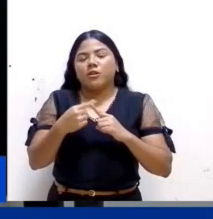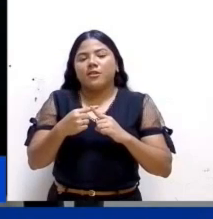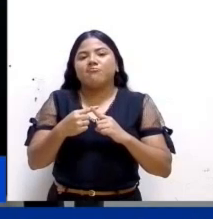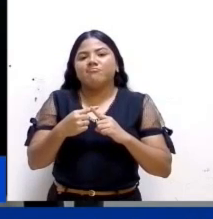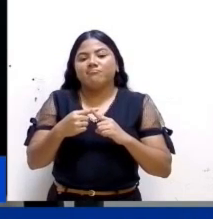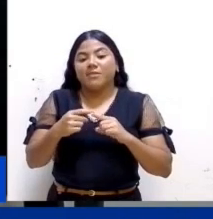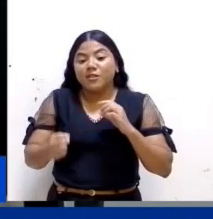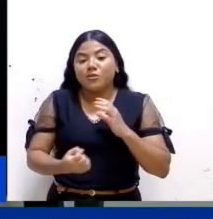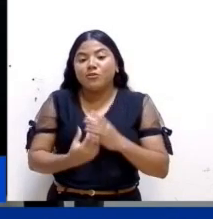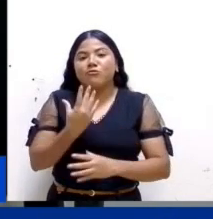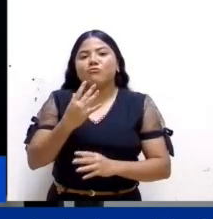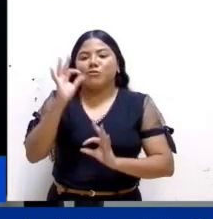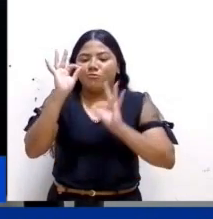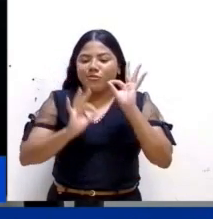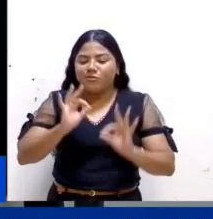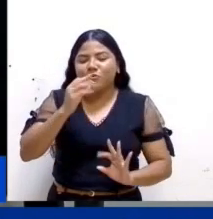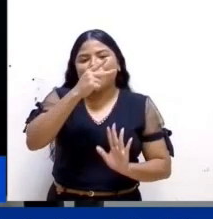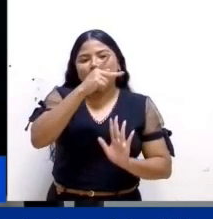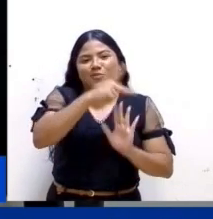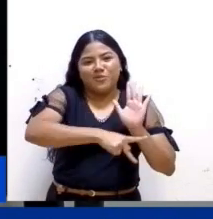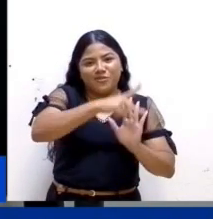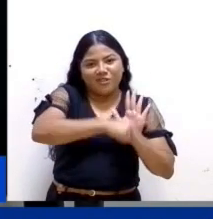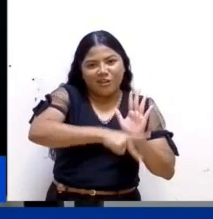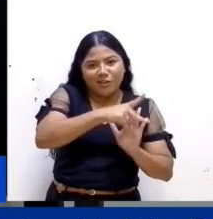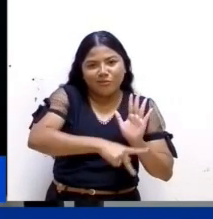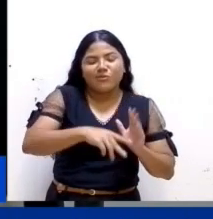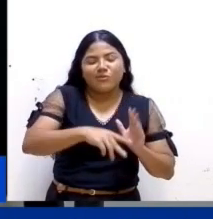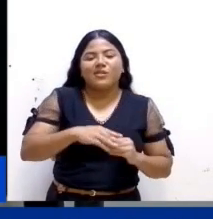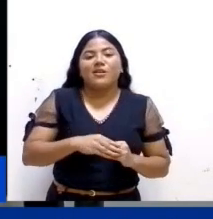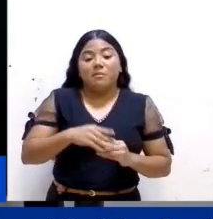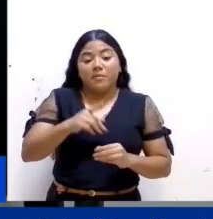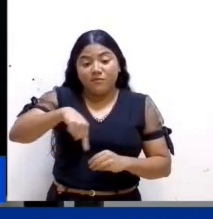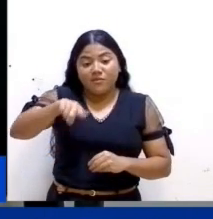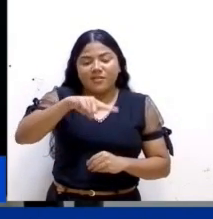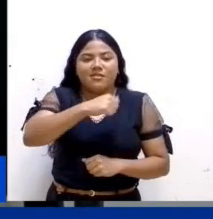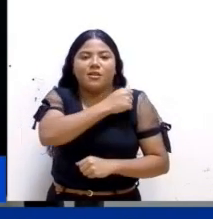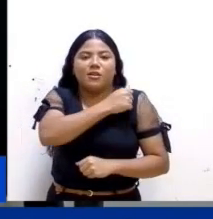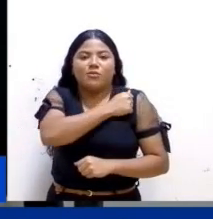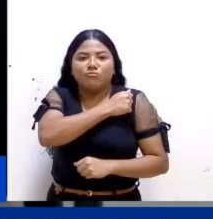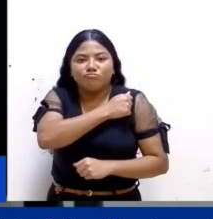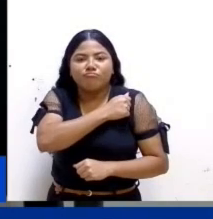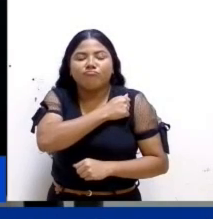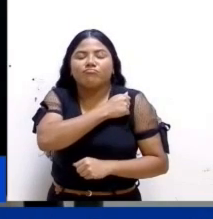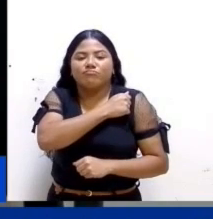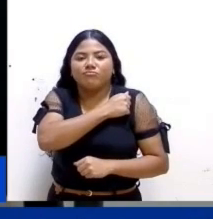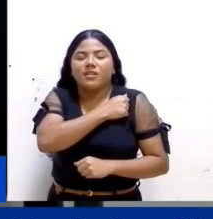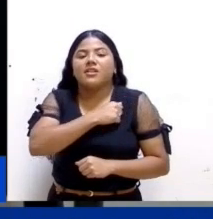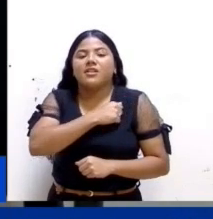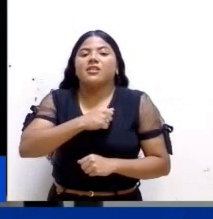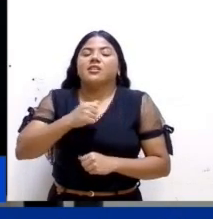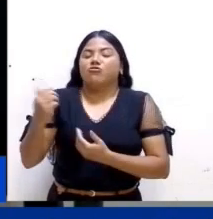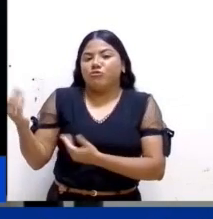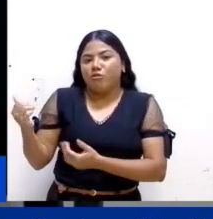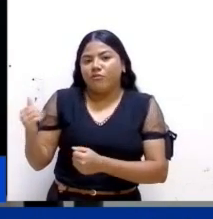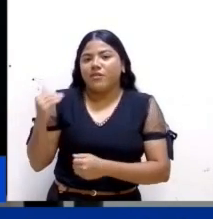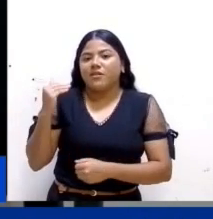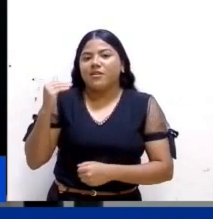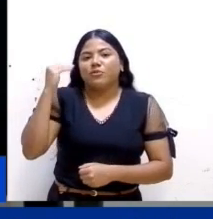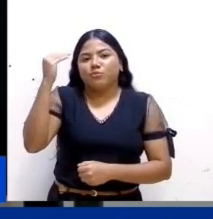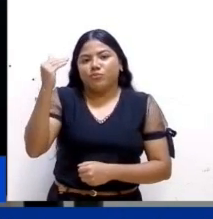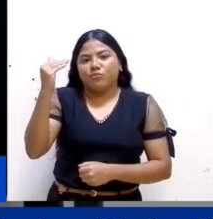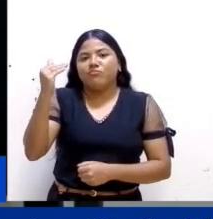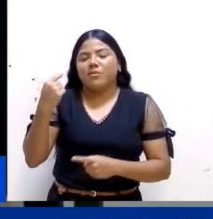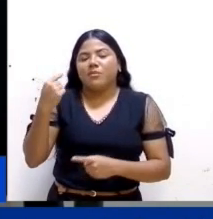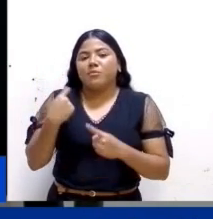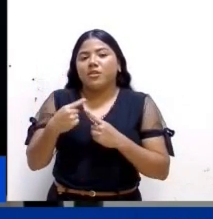vocês, estudantes, jovens e adultos. São adultos porque, no caso da EJA do Ensino Médio, a partir dos 18 anos, né, que